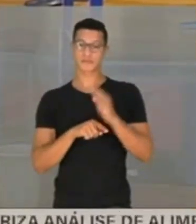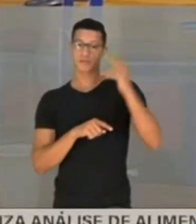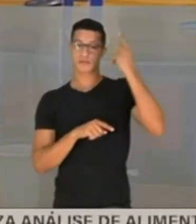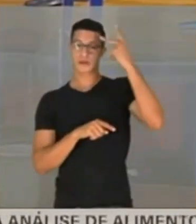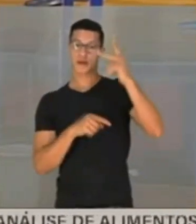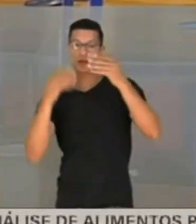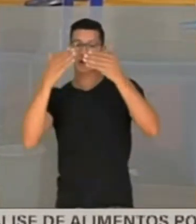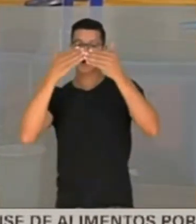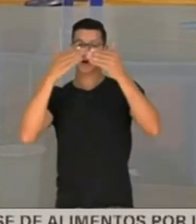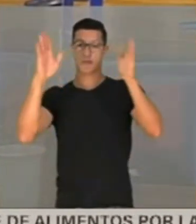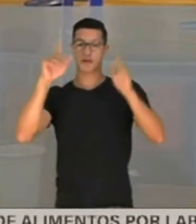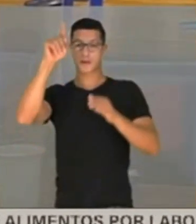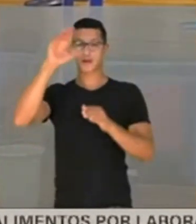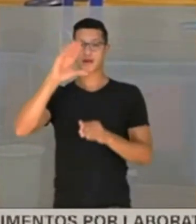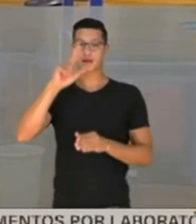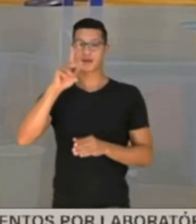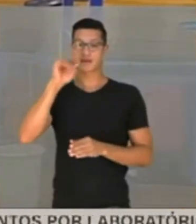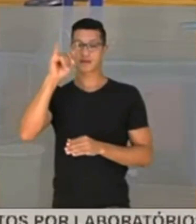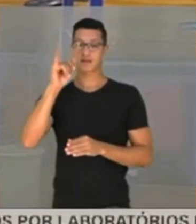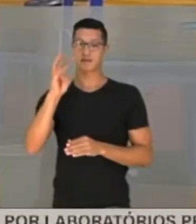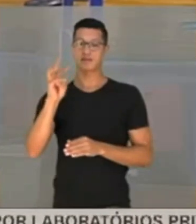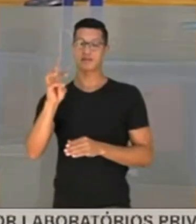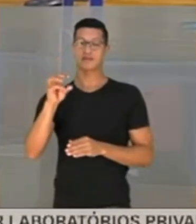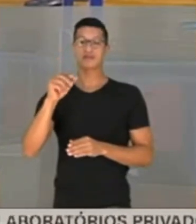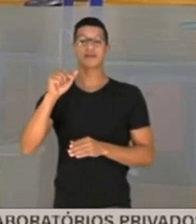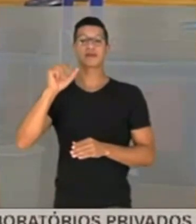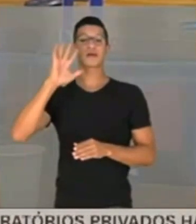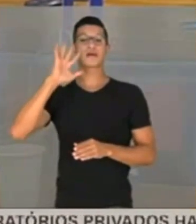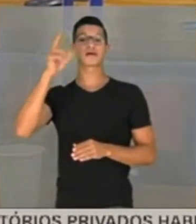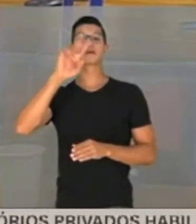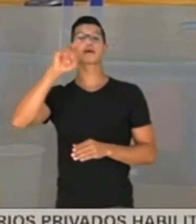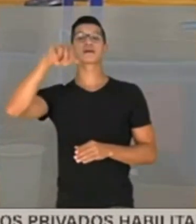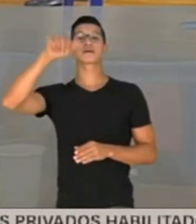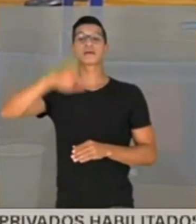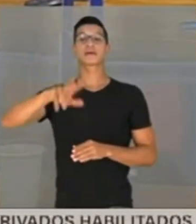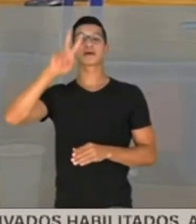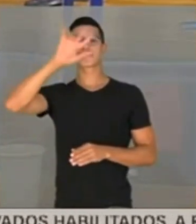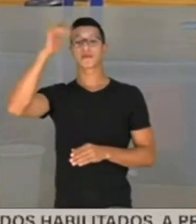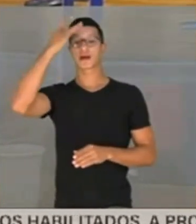ela abriu lá a CPI e adivinha quem vai amanhã?